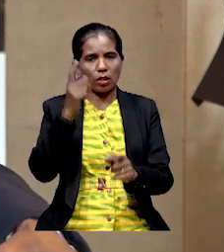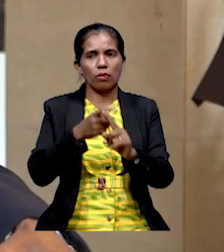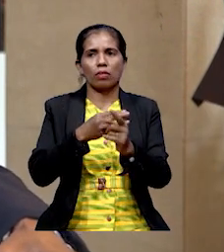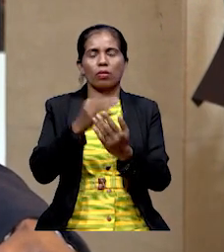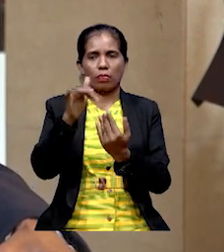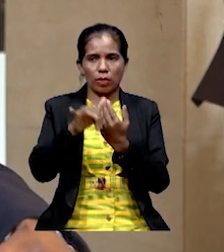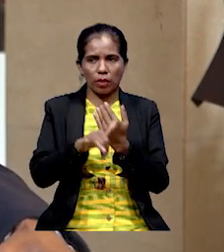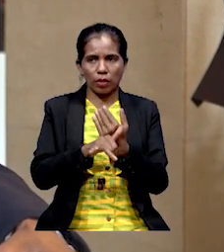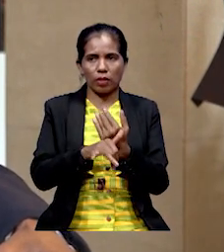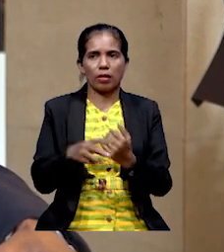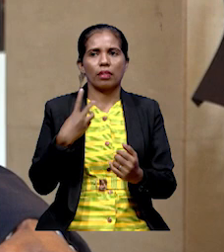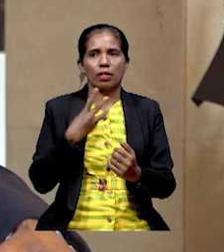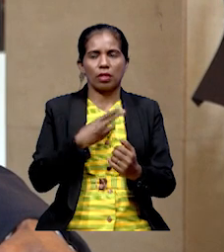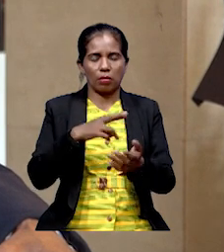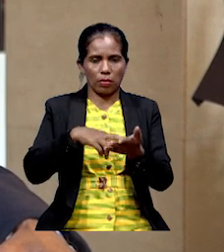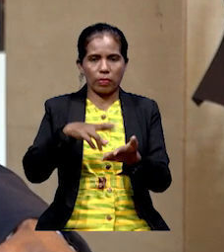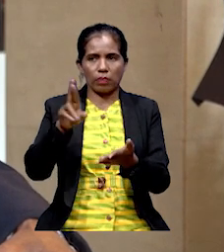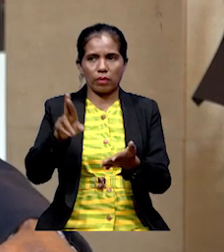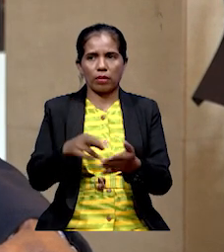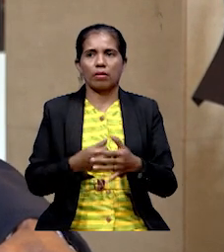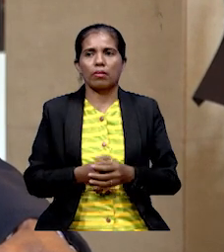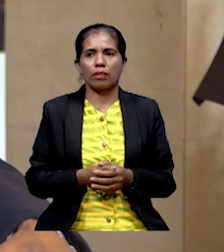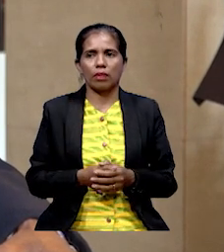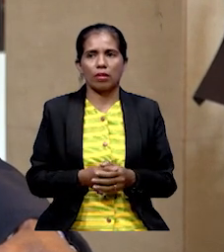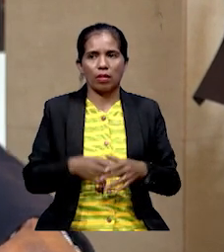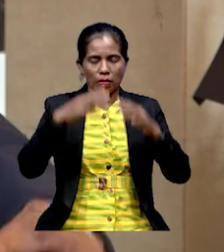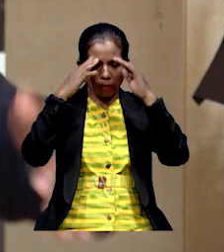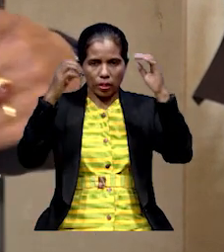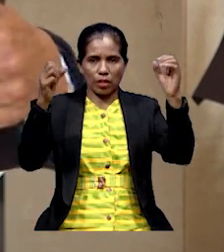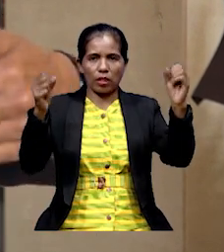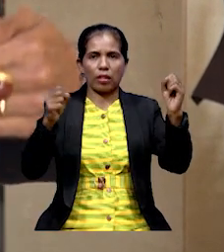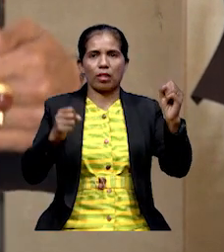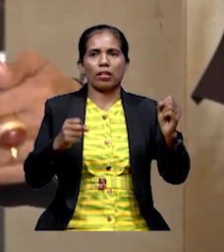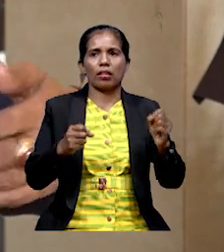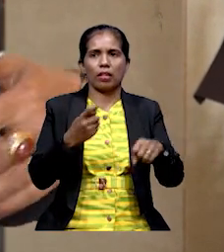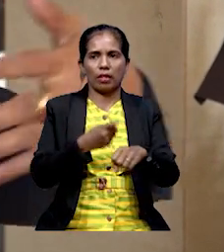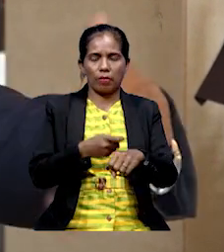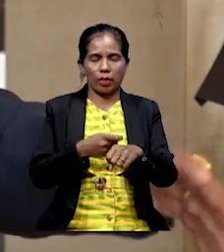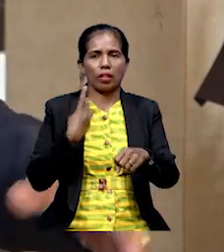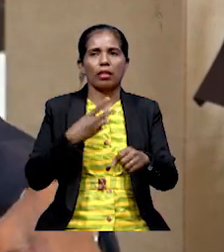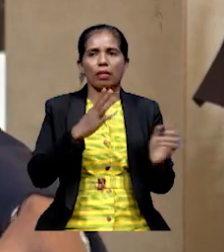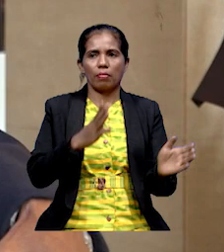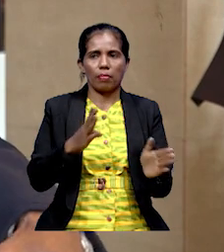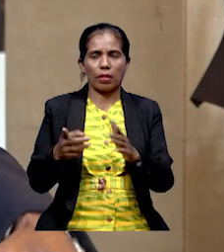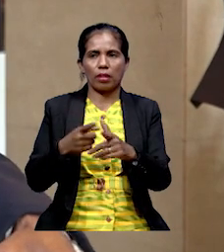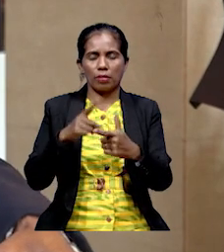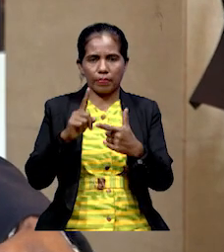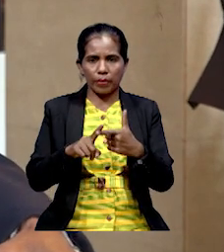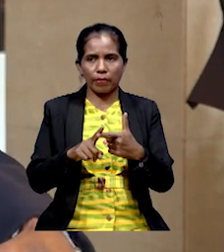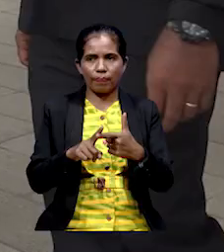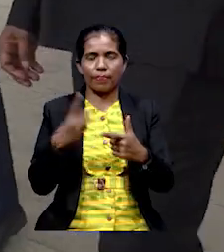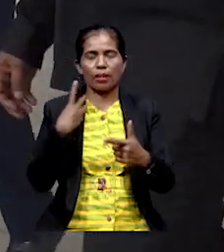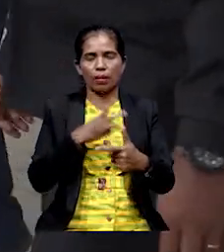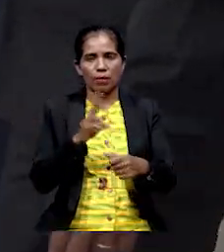foi promulga, Sua Excelência, o Presidente, foi promulga, então, há tempo e preparativos para depois a